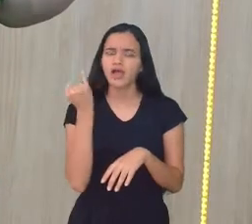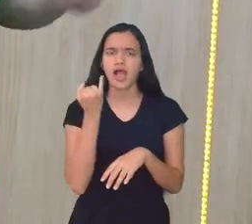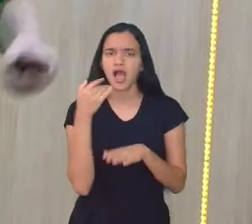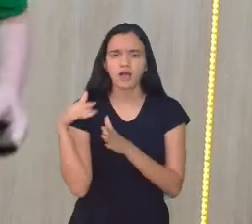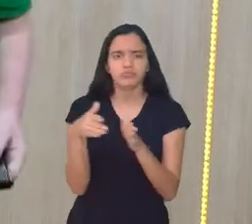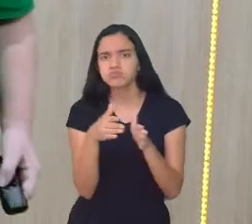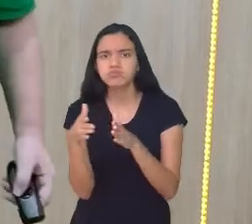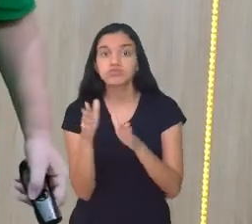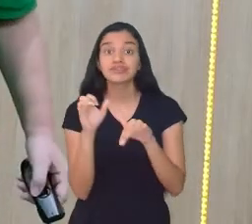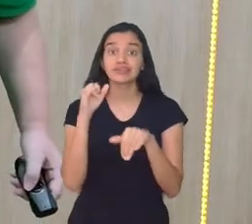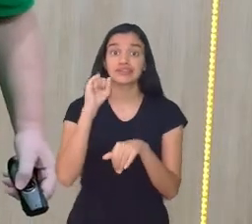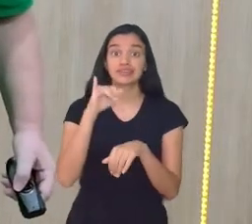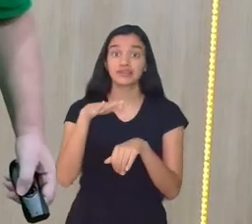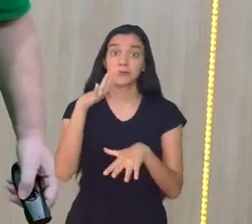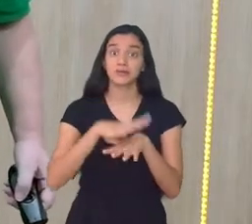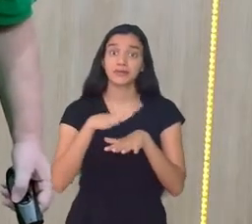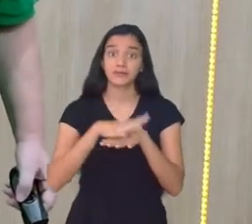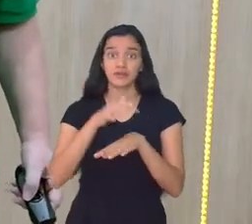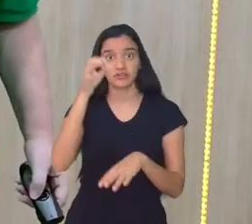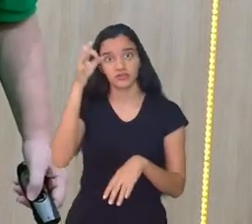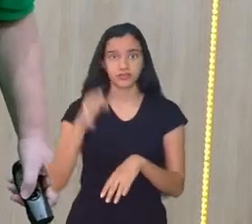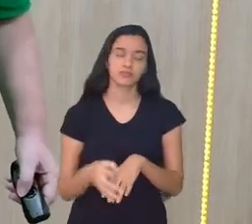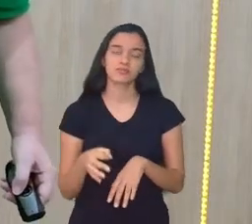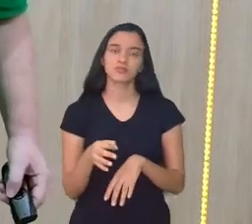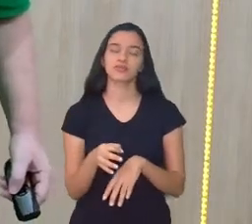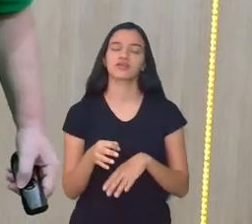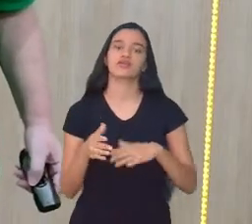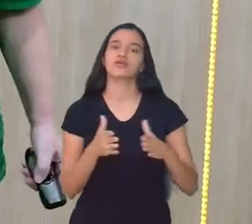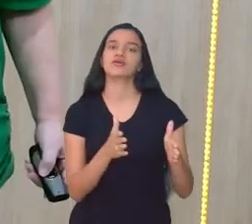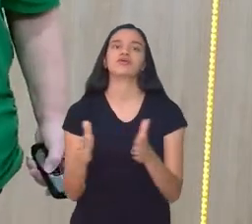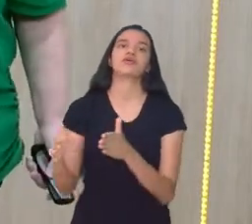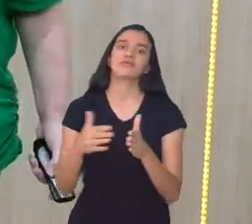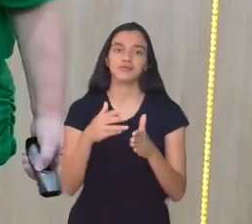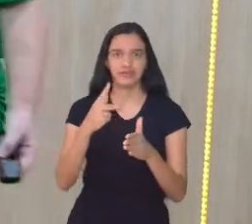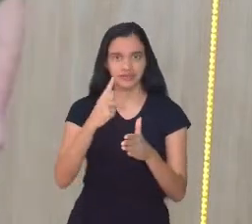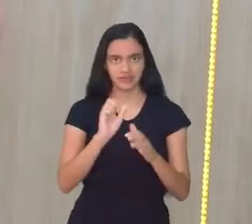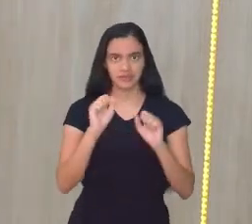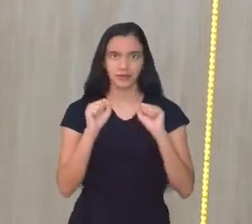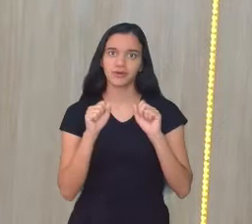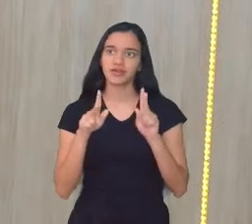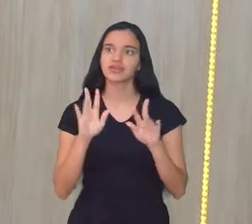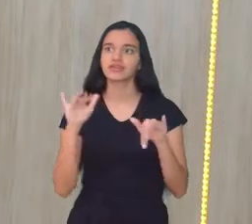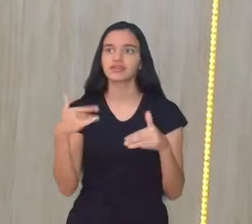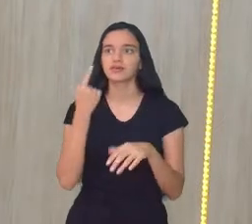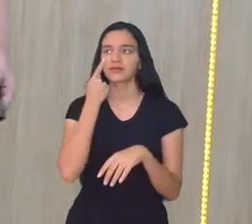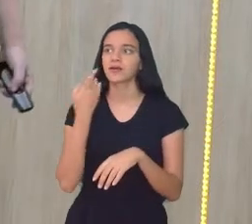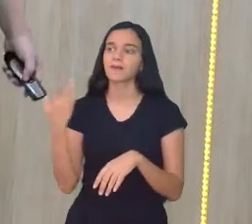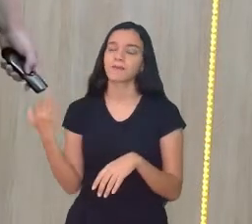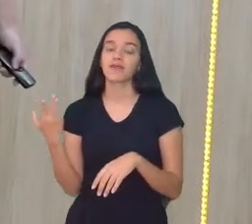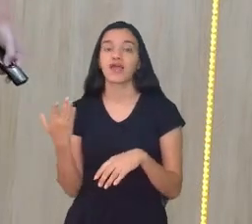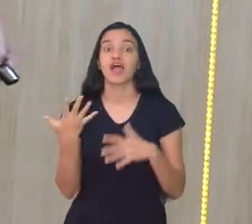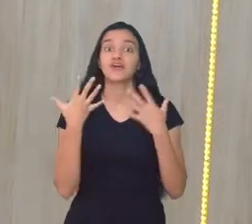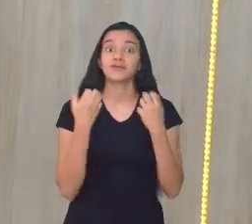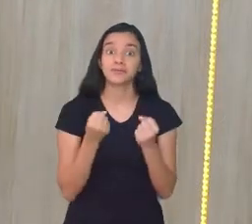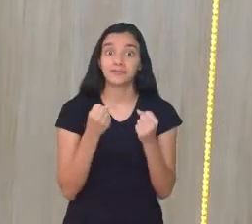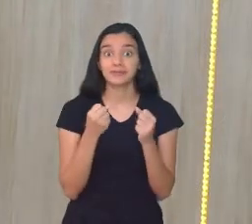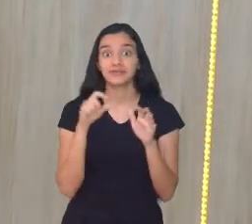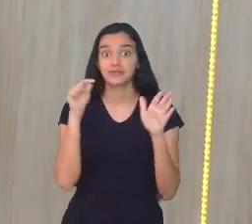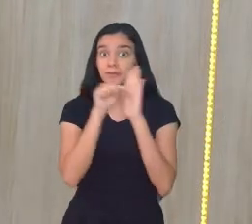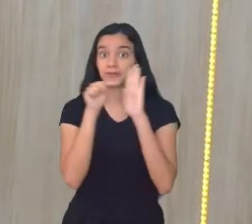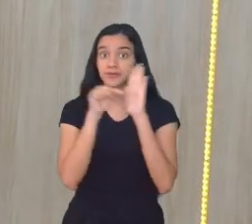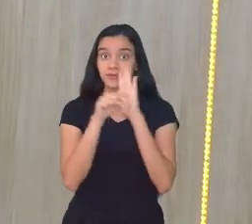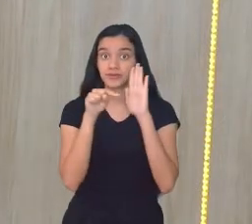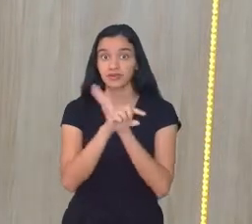caminho. Se matematicamente estiver correto, o caminho é seu, tá? Então, vamos ver a questão da